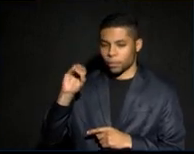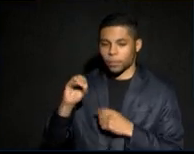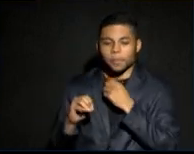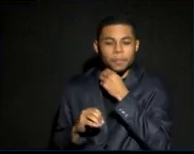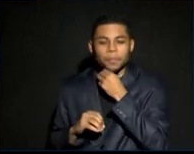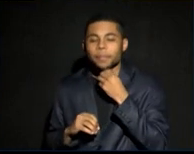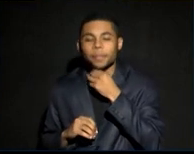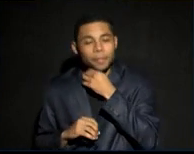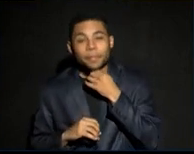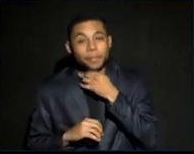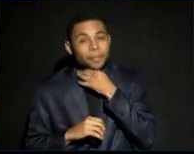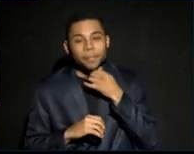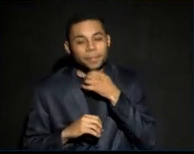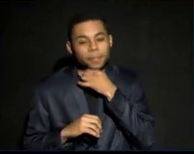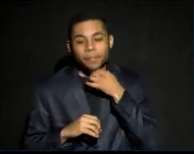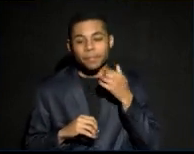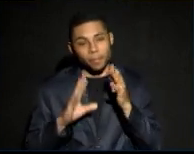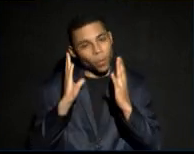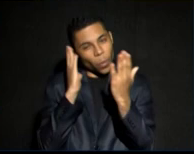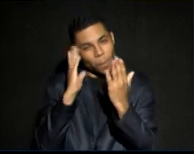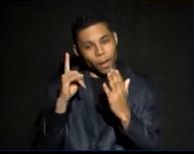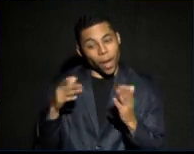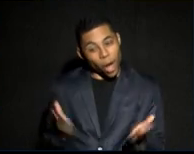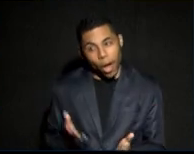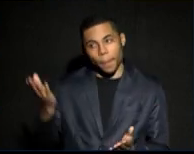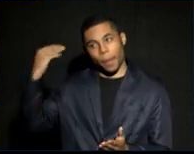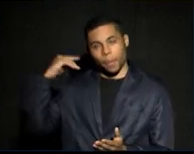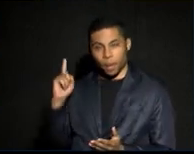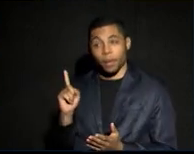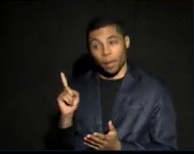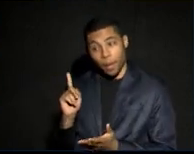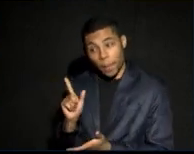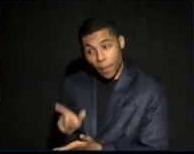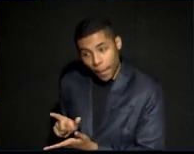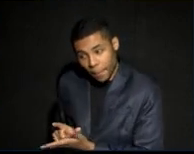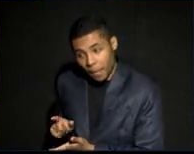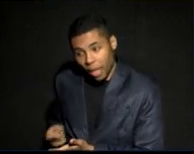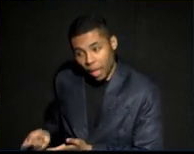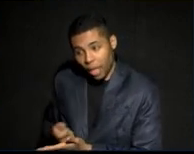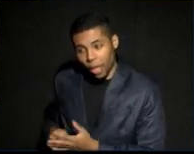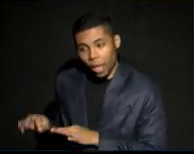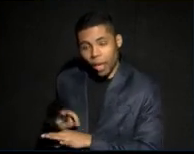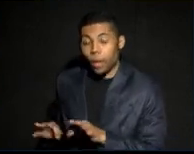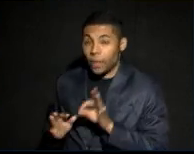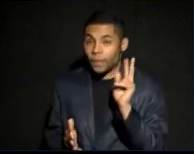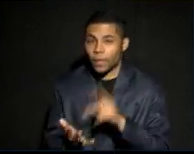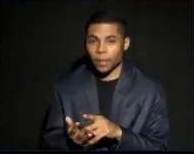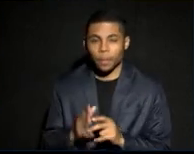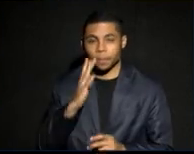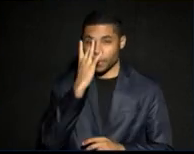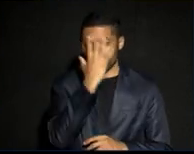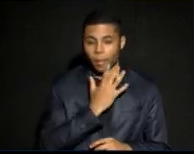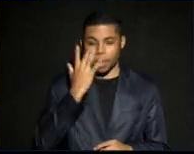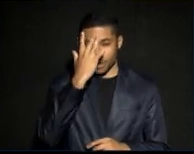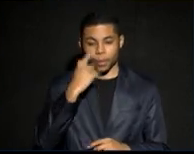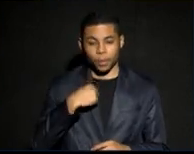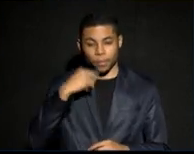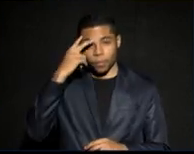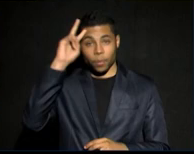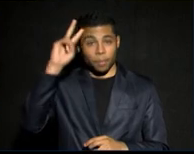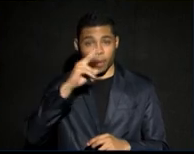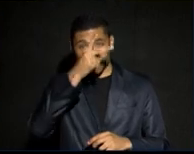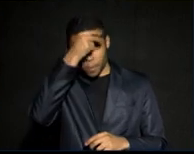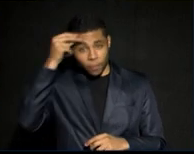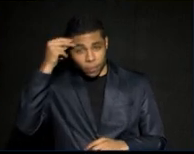estrutura que nós estamos fazendo com que a que foi feita né O que que é de papel que quer de verdade em relação ao Haddad eu vou lembrar